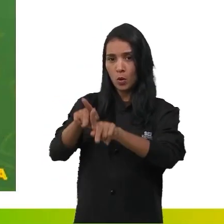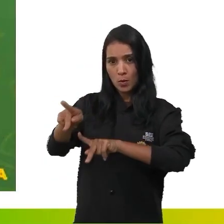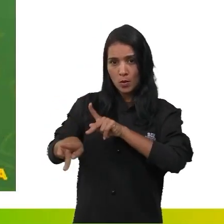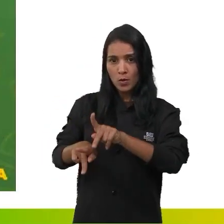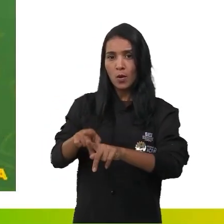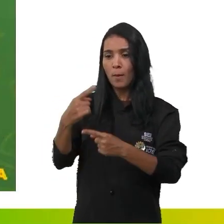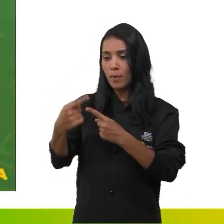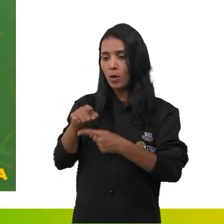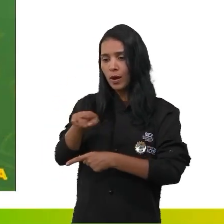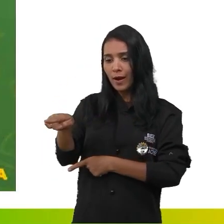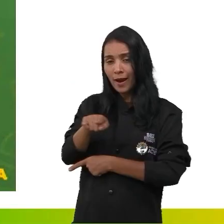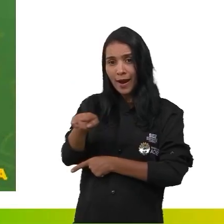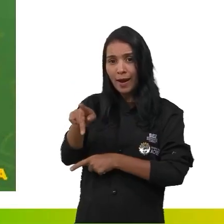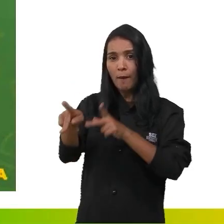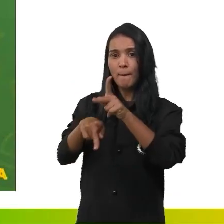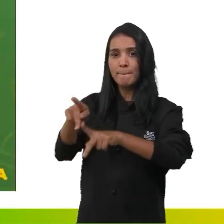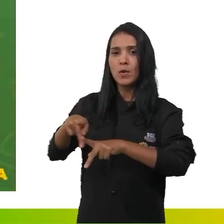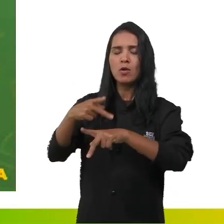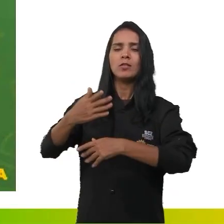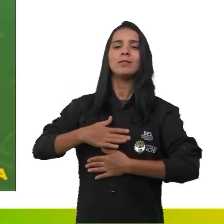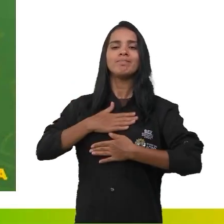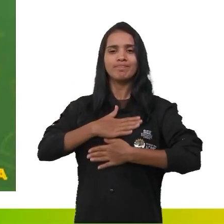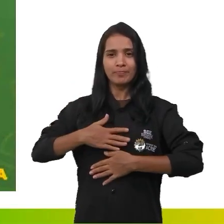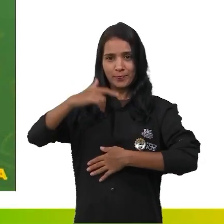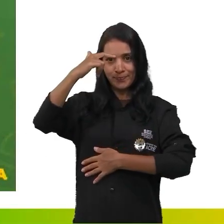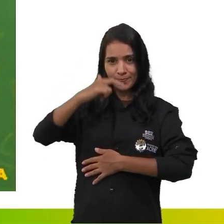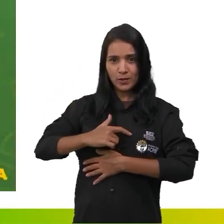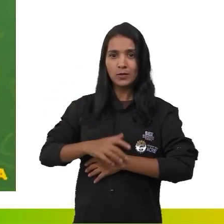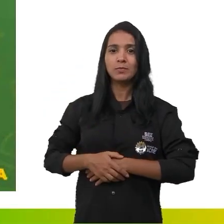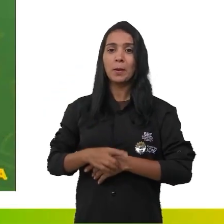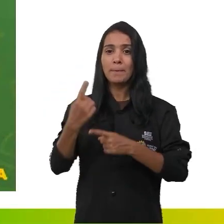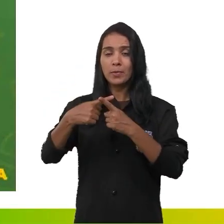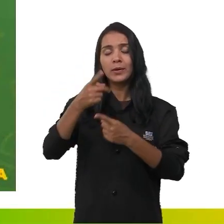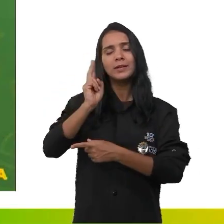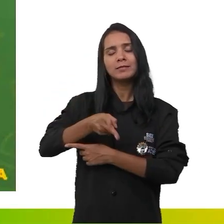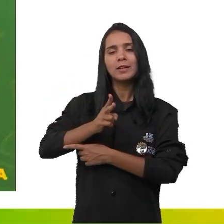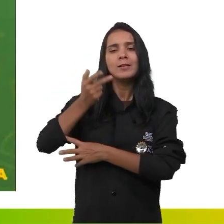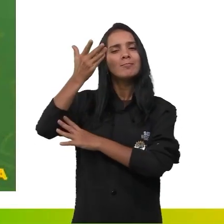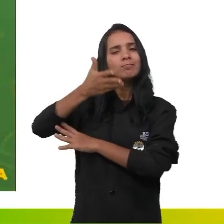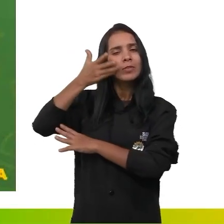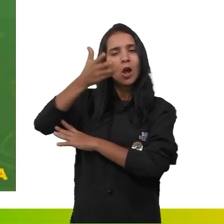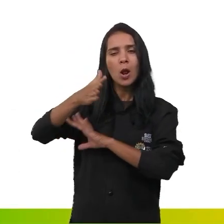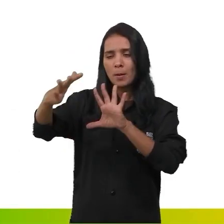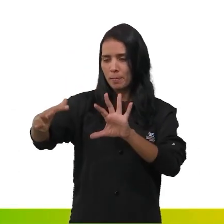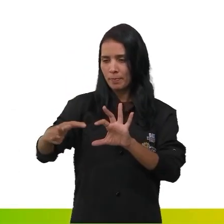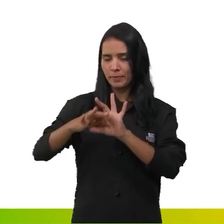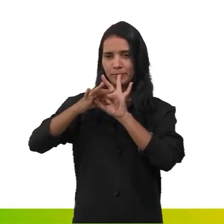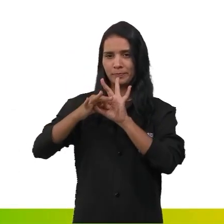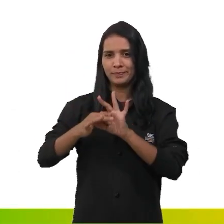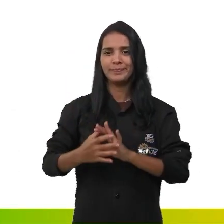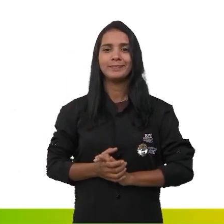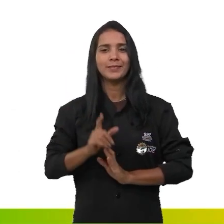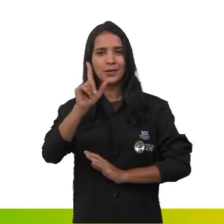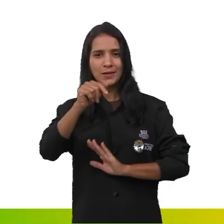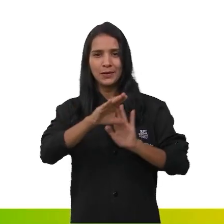ações assistencialistas e o discurso de união das massas. Esse é o conceito de